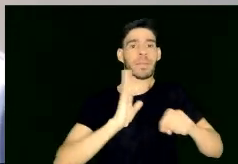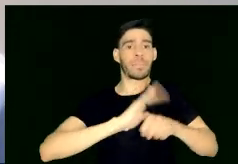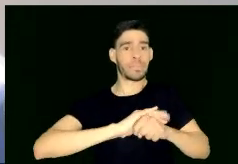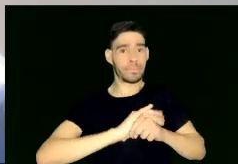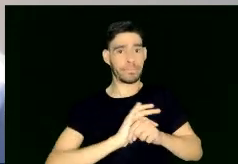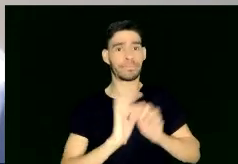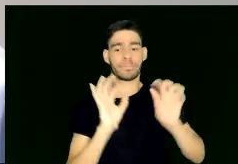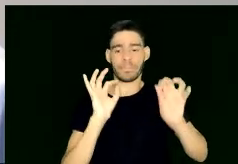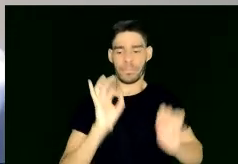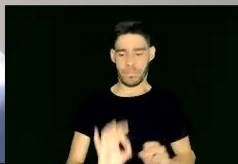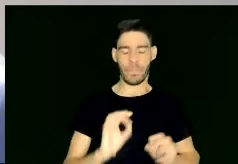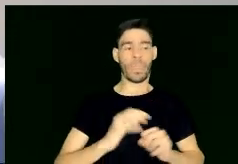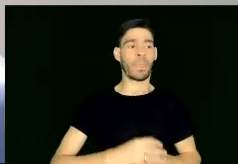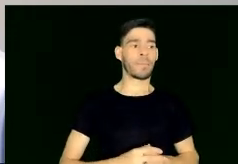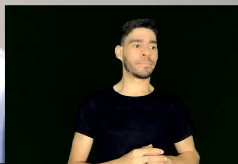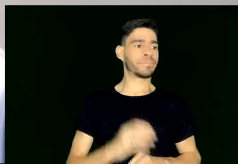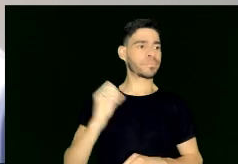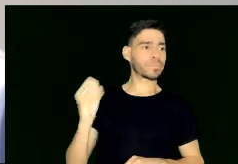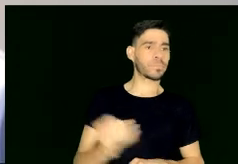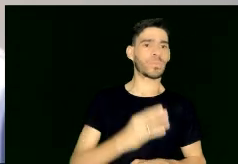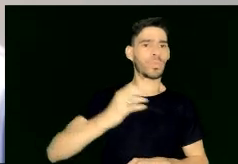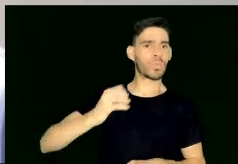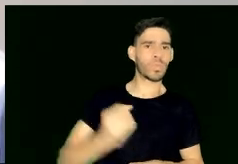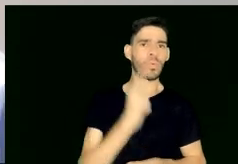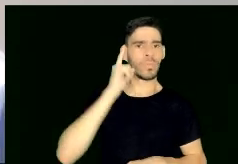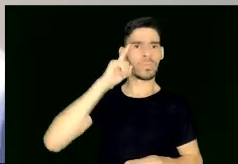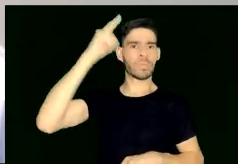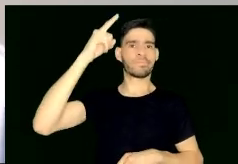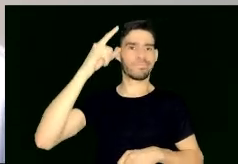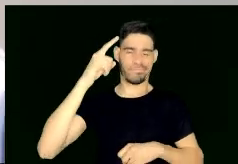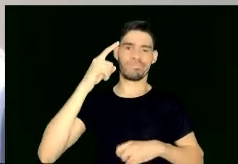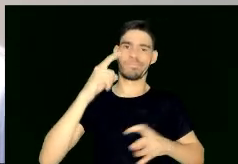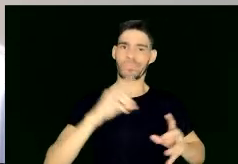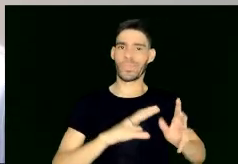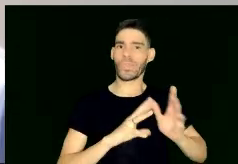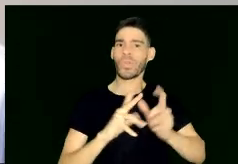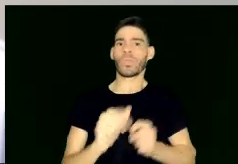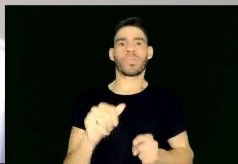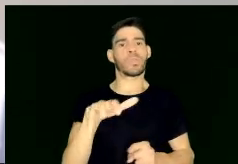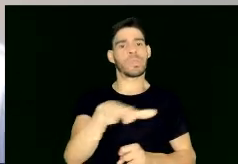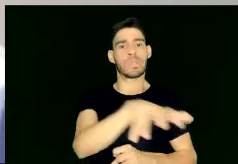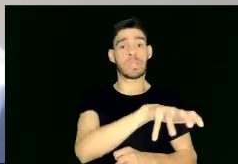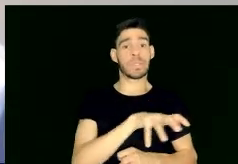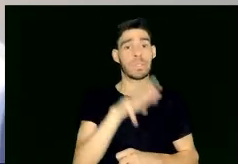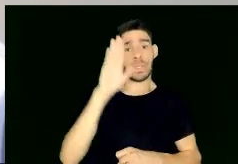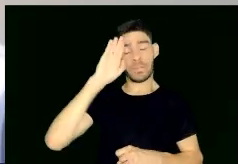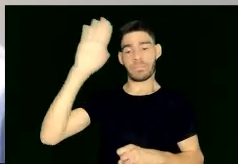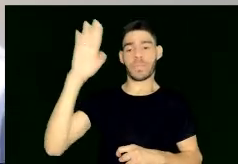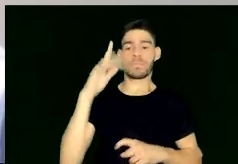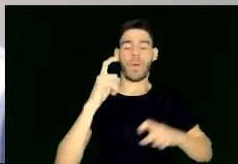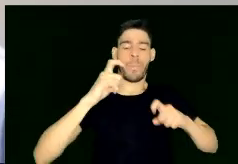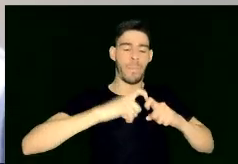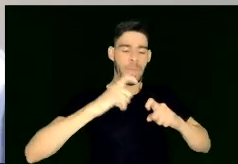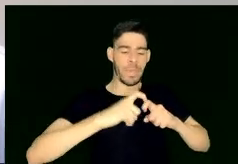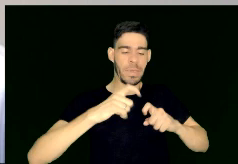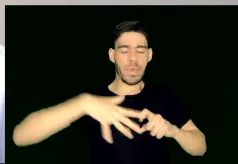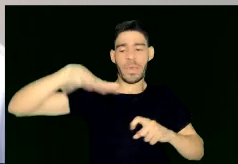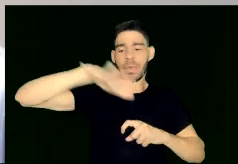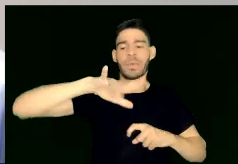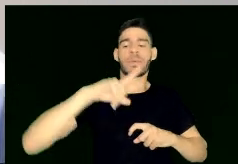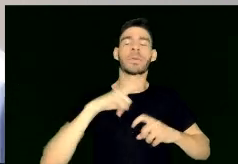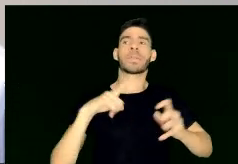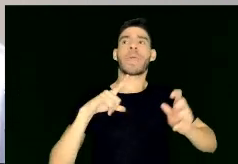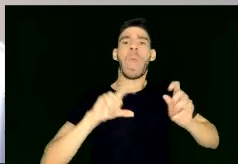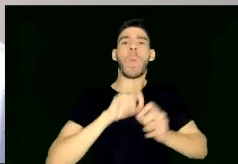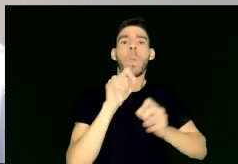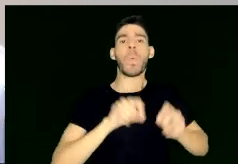E justamente as inovações, as invenções em todas as áreas, inclusive na área médica,